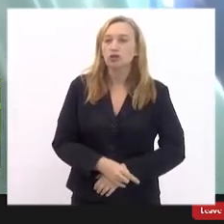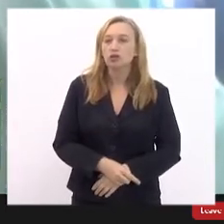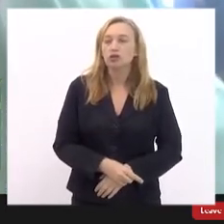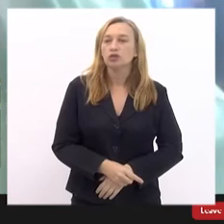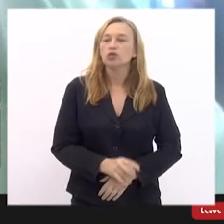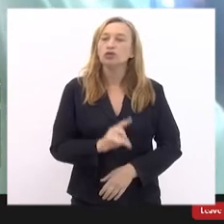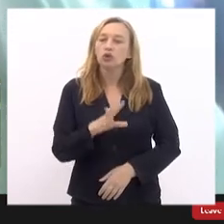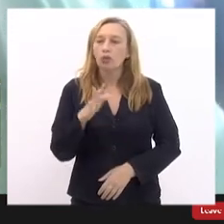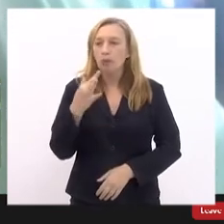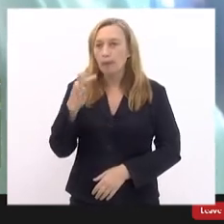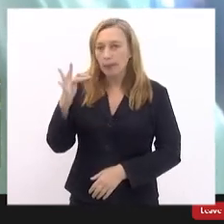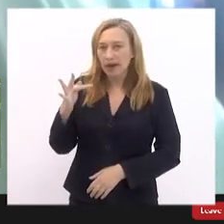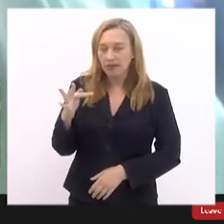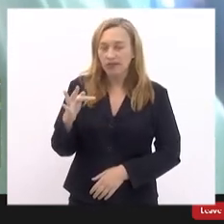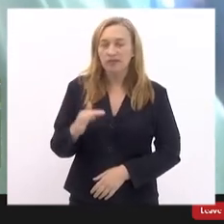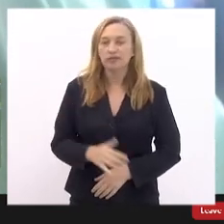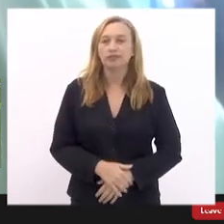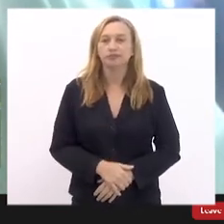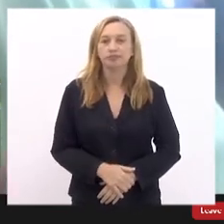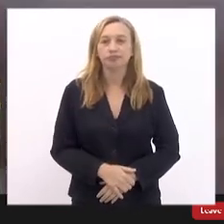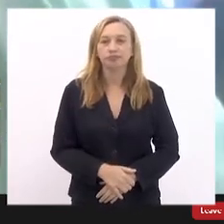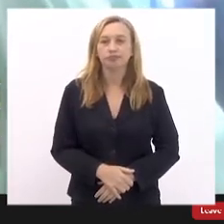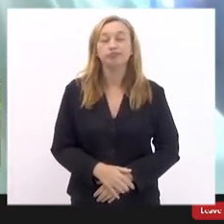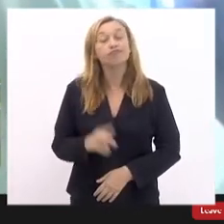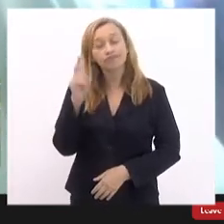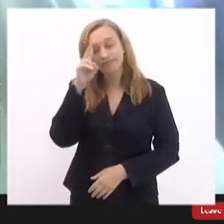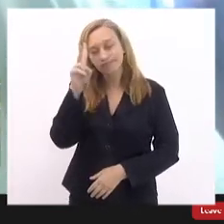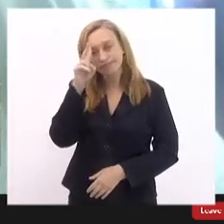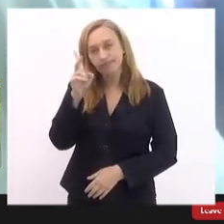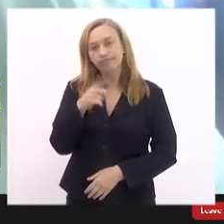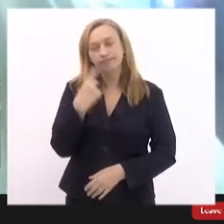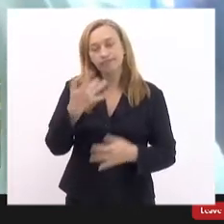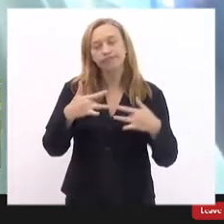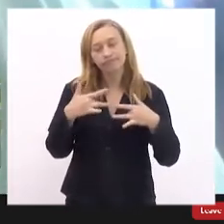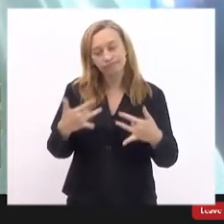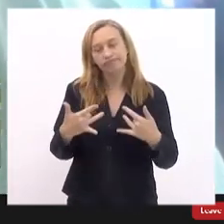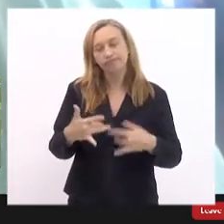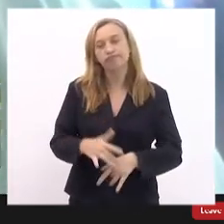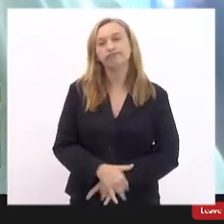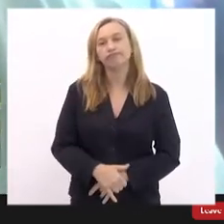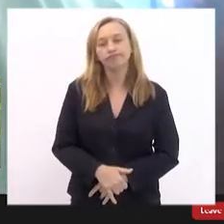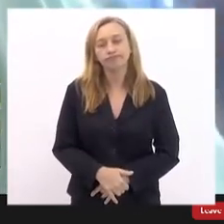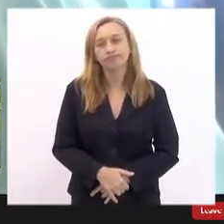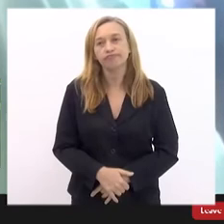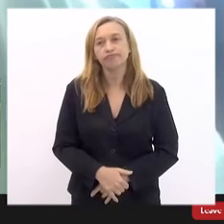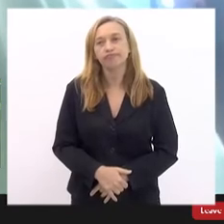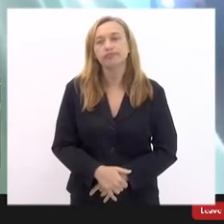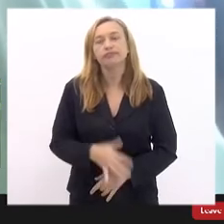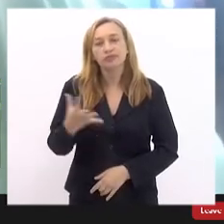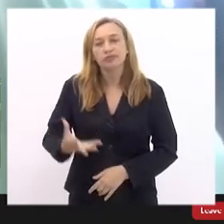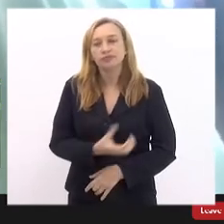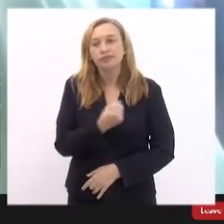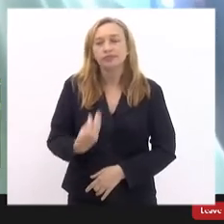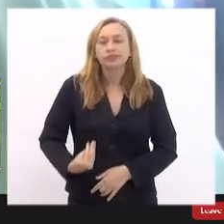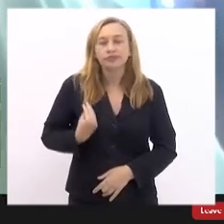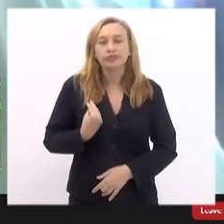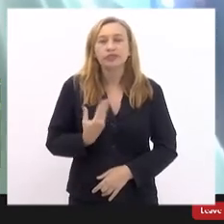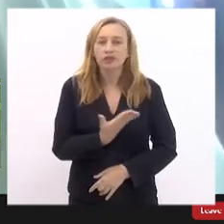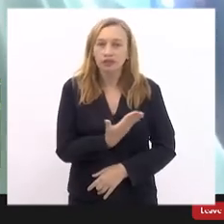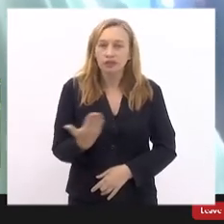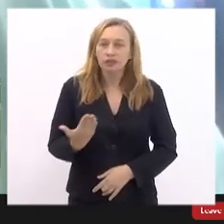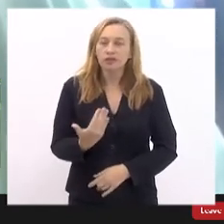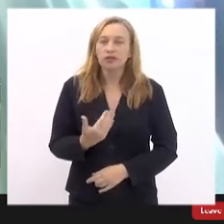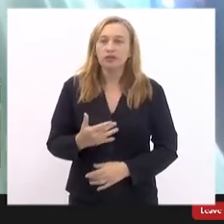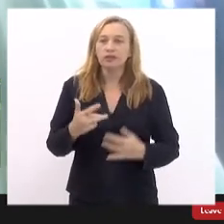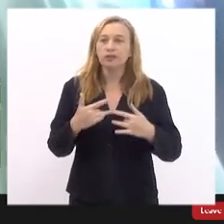uma breve menção, lembrando a nossa solidariedade em vista de salvar vidas, e dessa